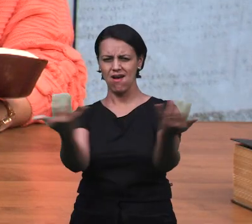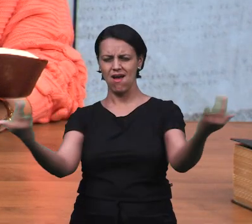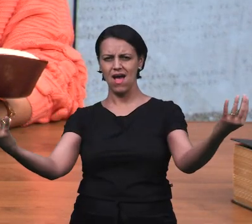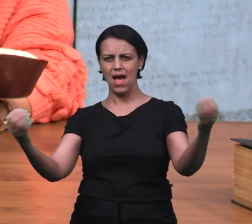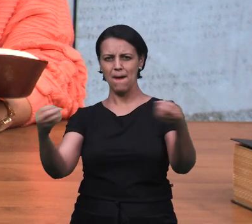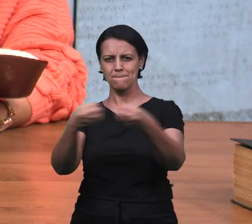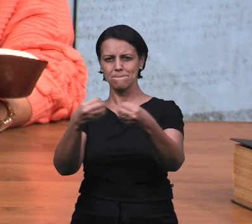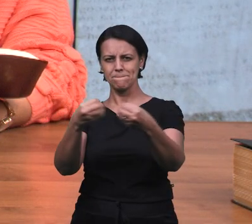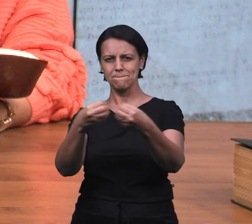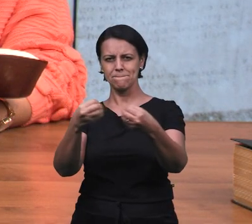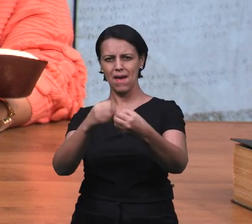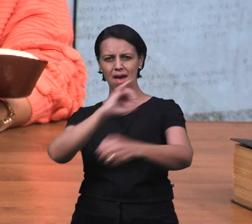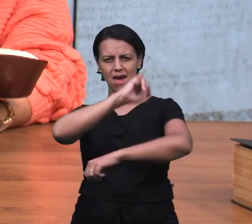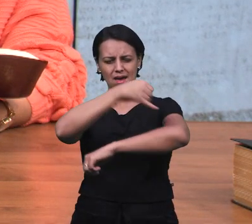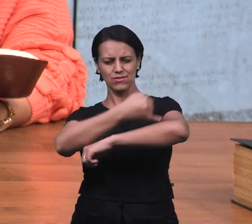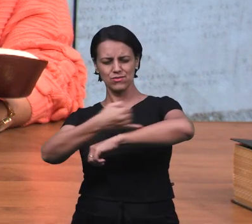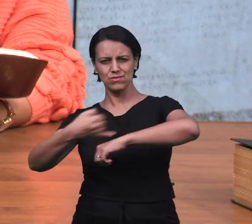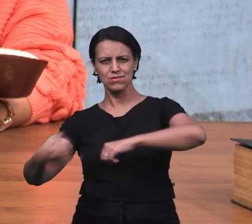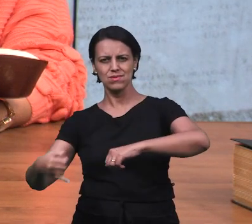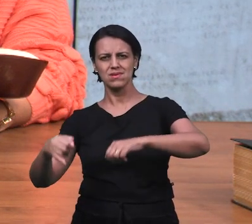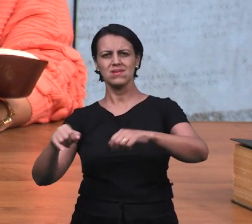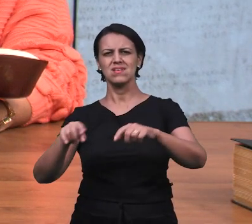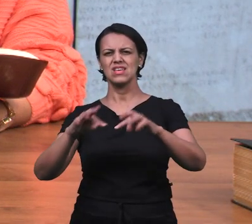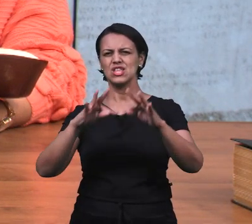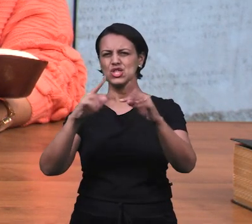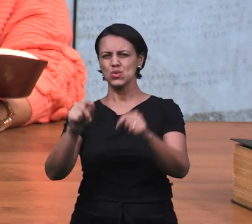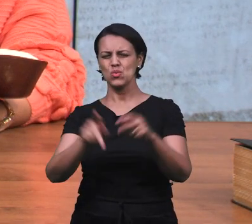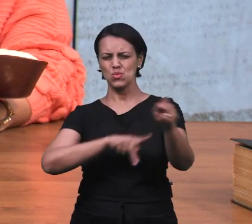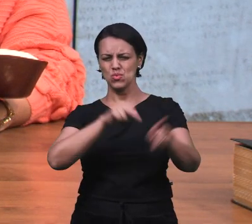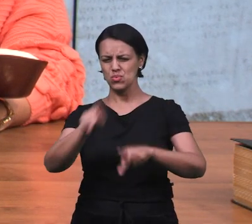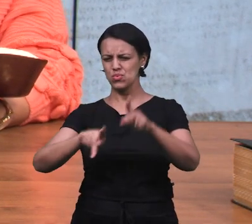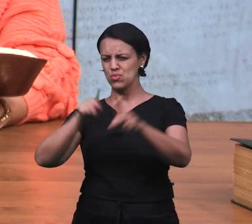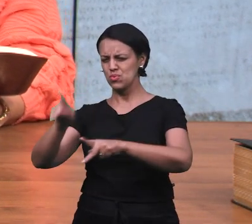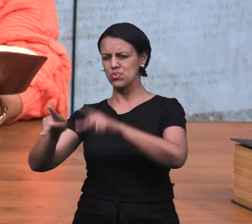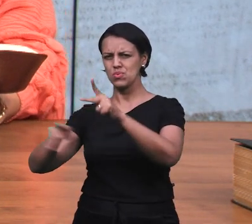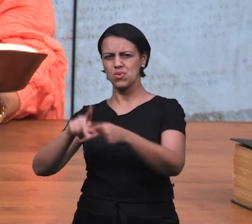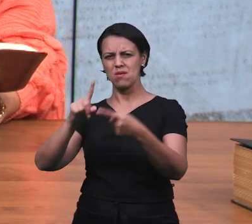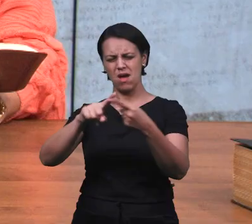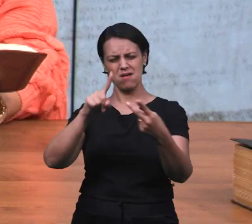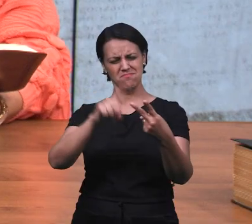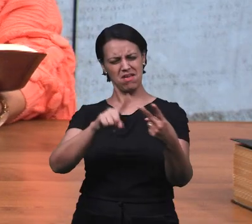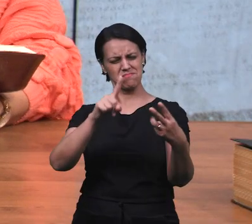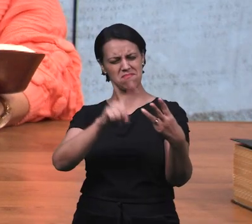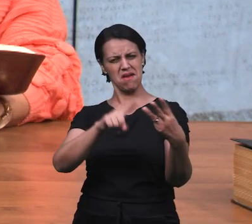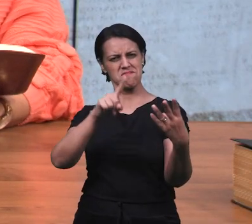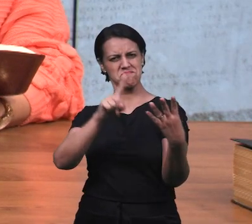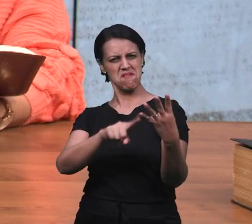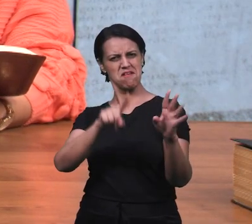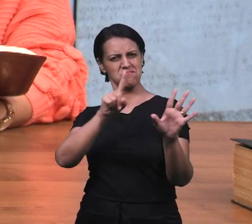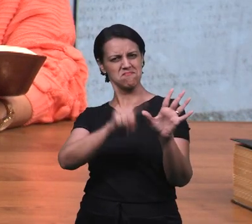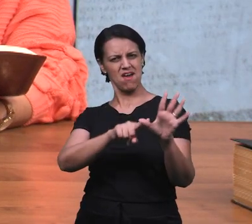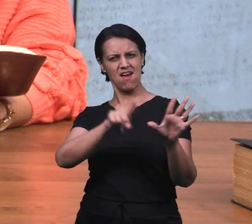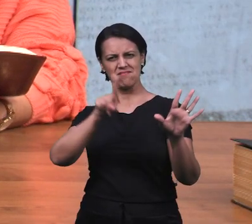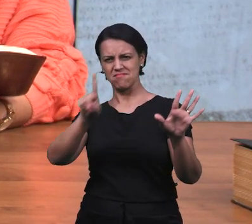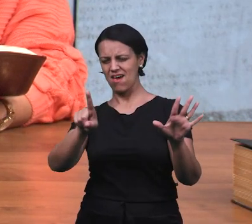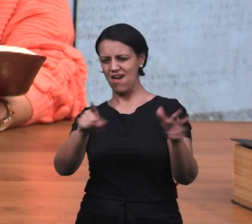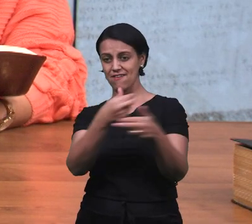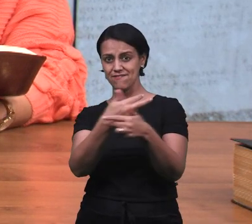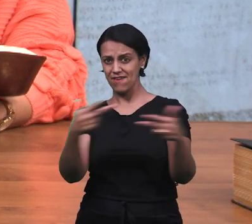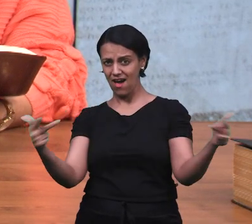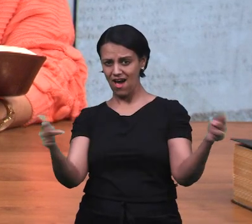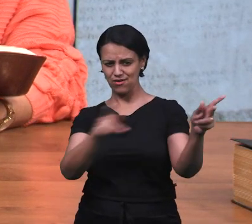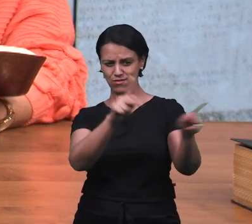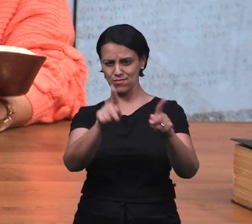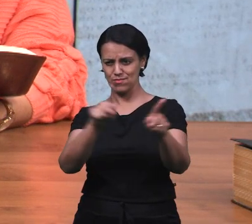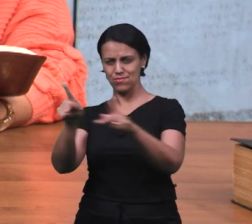Líbano, os heteus e os amorreus e os cananeus, os ferezeus, os heveus e os